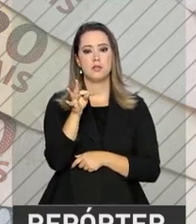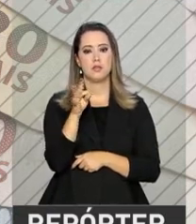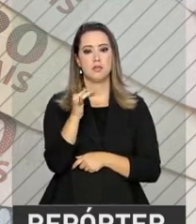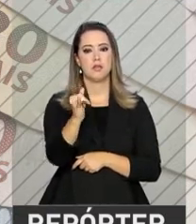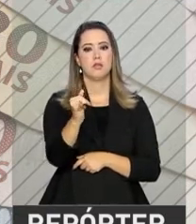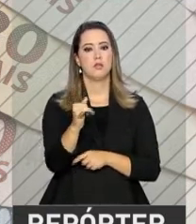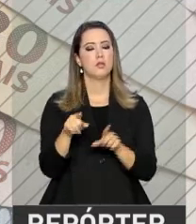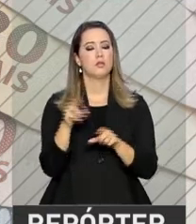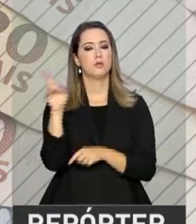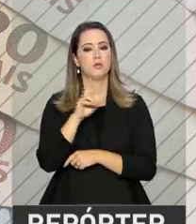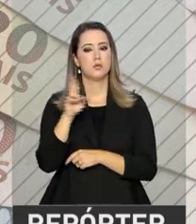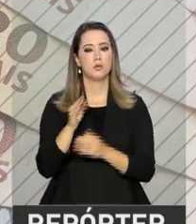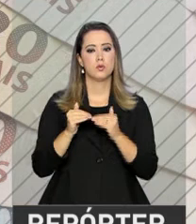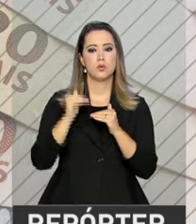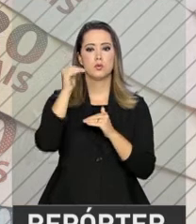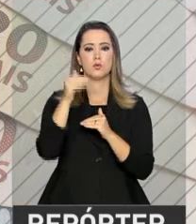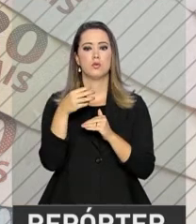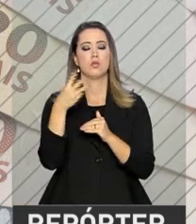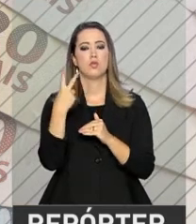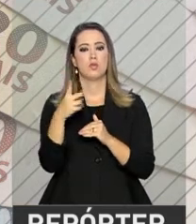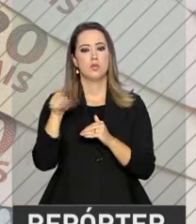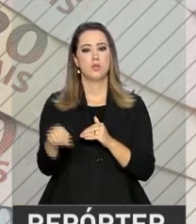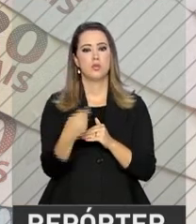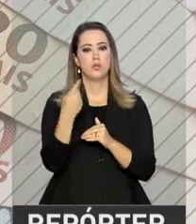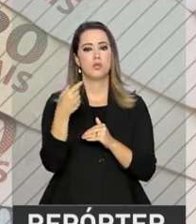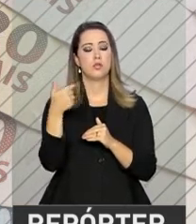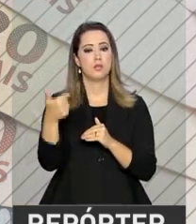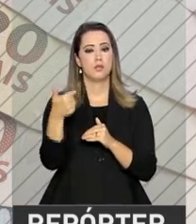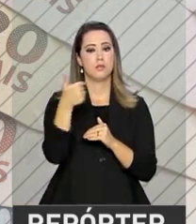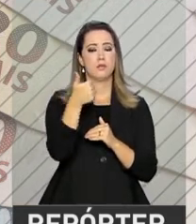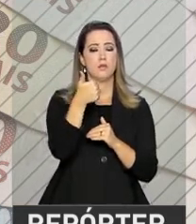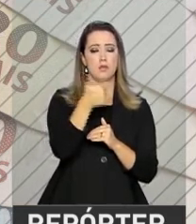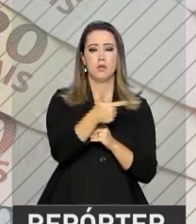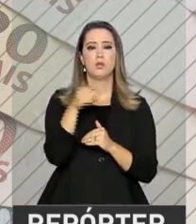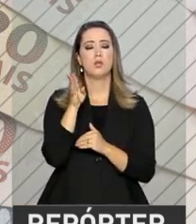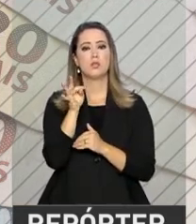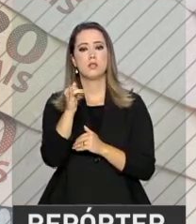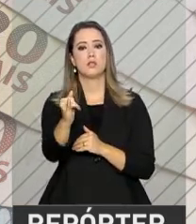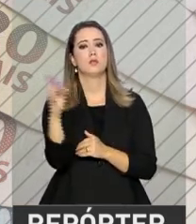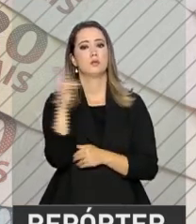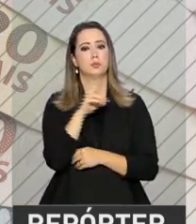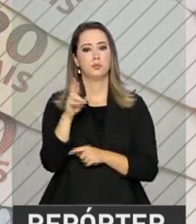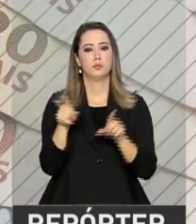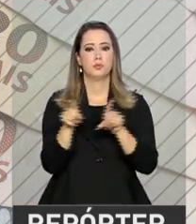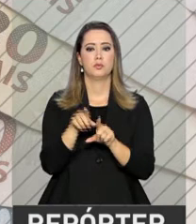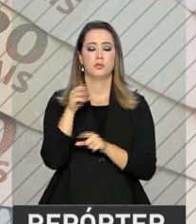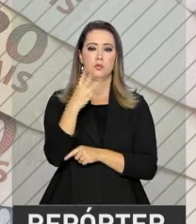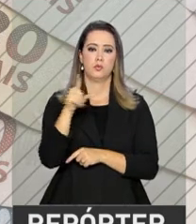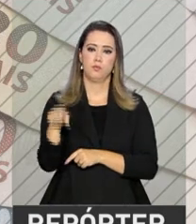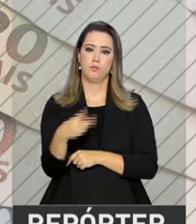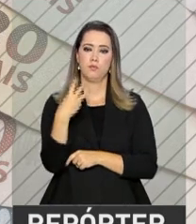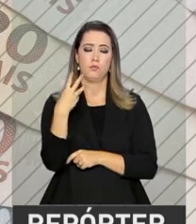subiu para 2 trilhões 120 bilhões de reais em 2012 e chegou a 3 trilhões